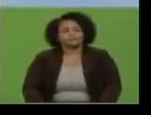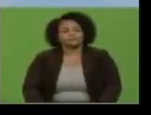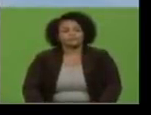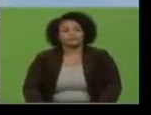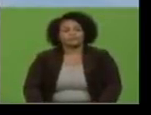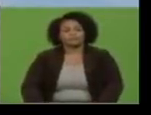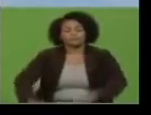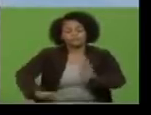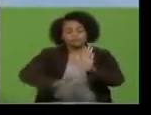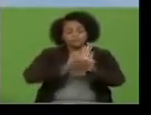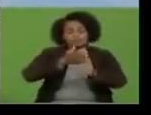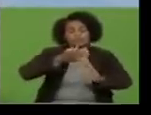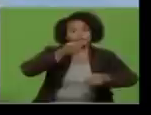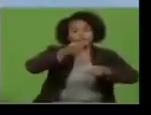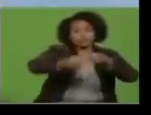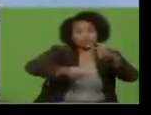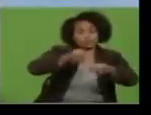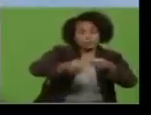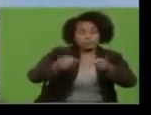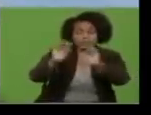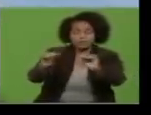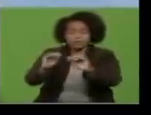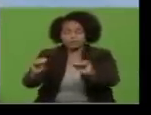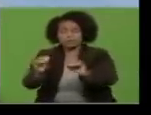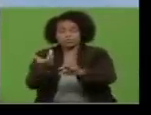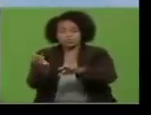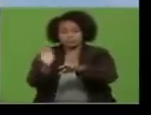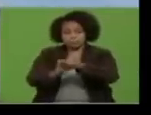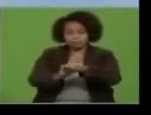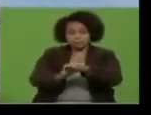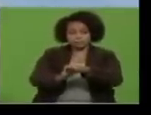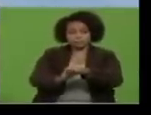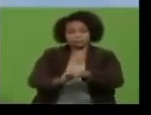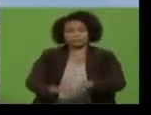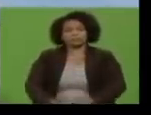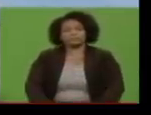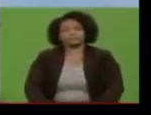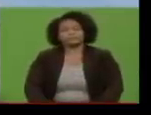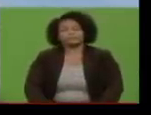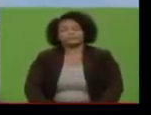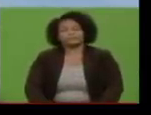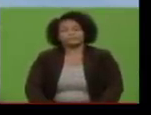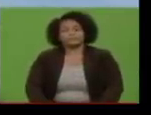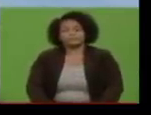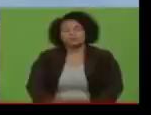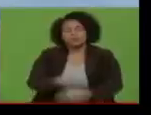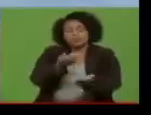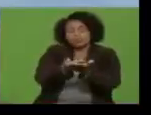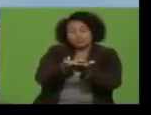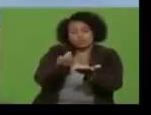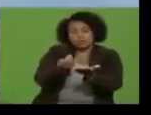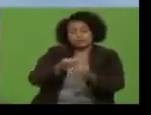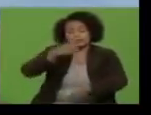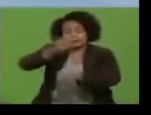funcionamento do ensino técnico profissional. Naturalmente, isso porque do trabalho que está a ser feito e